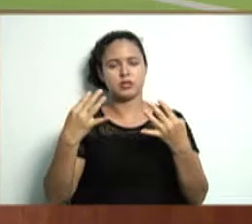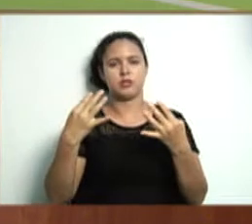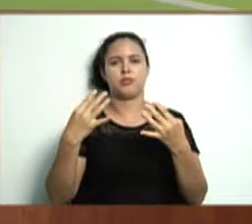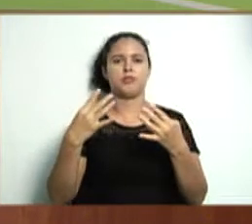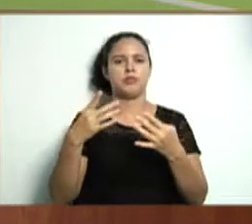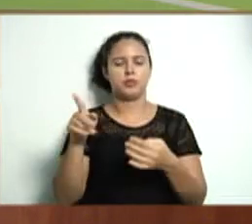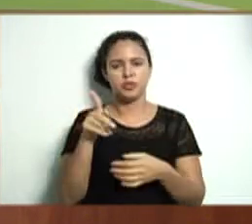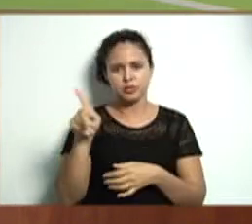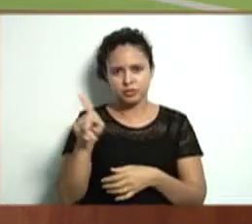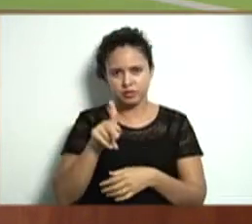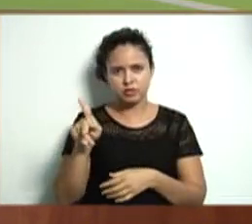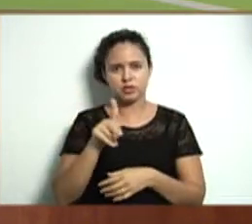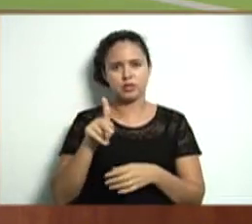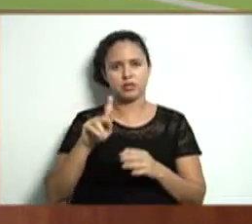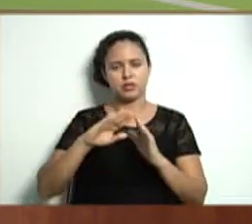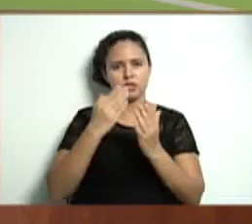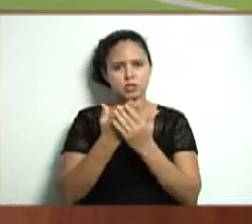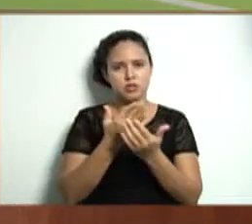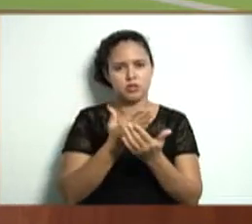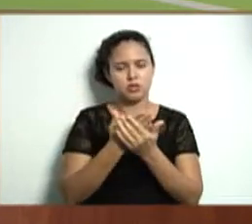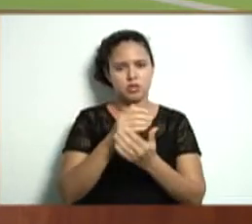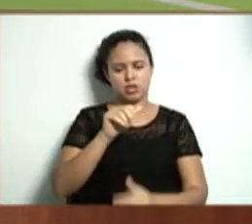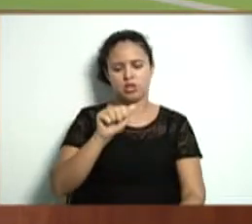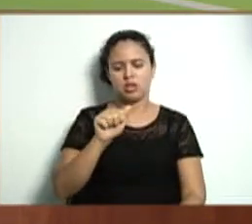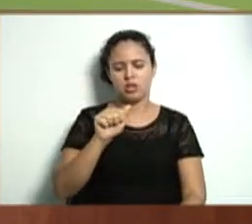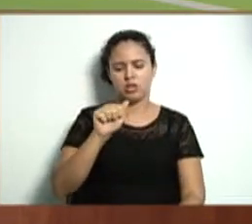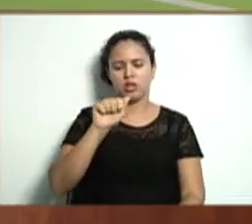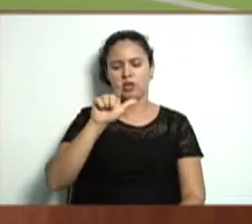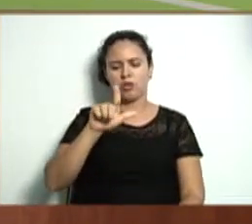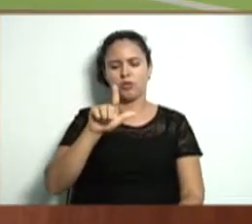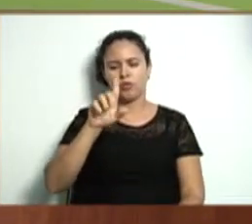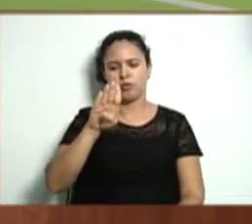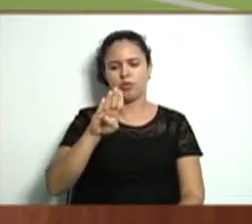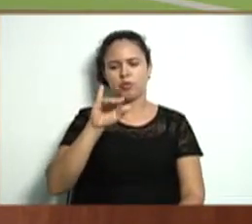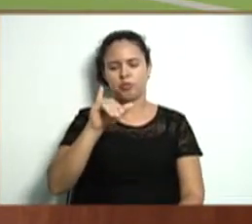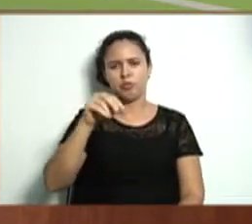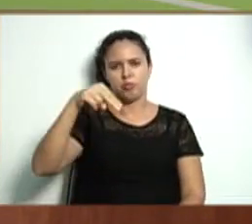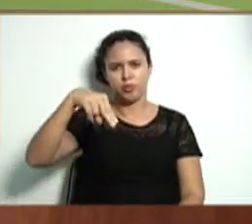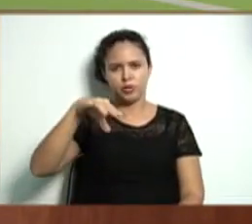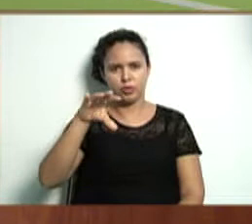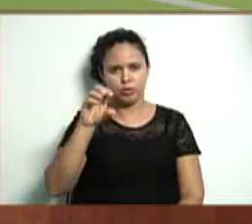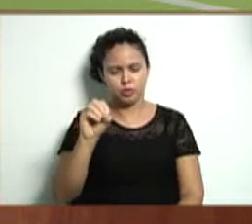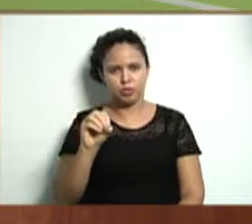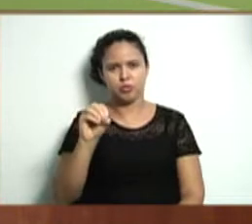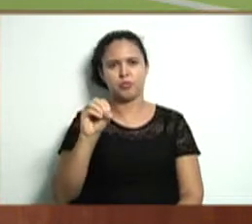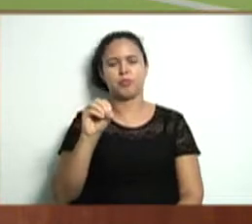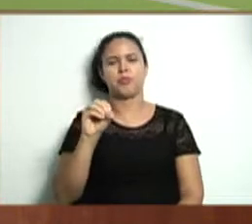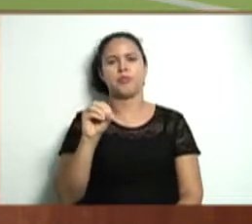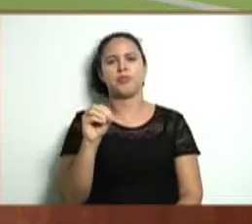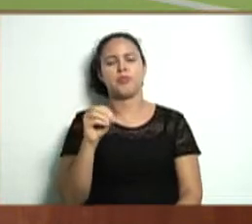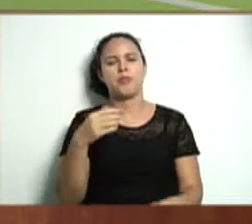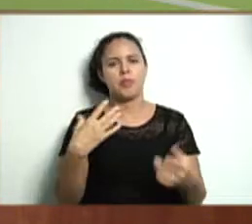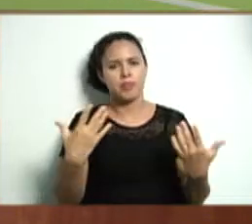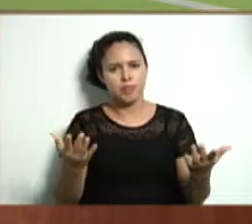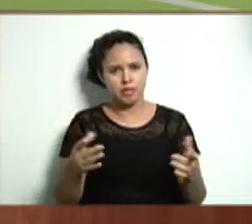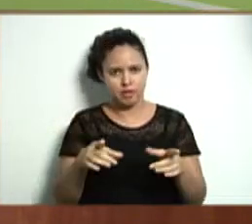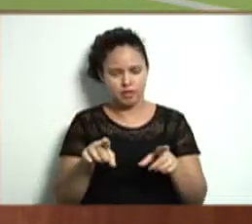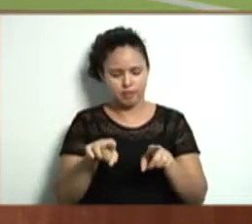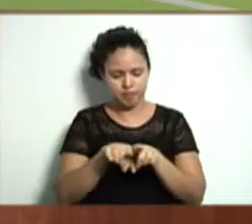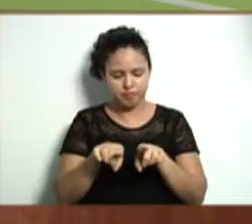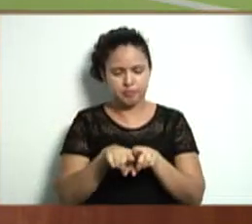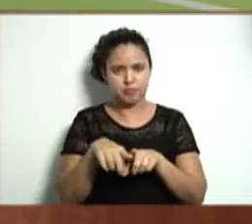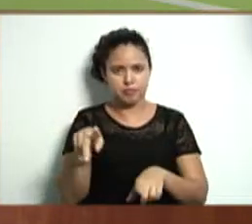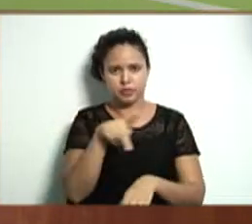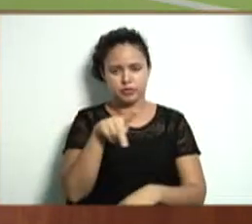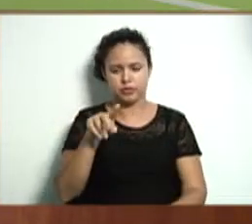Francinalda é lá da escola Albino, aqui mesmo de Porto Velho. Também o professor